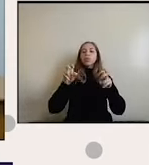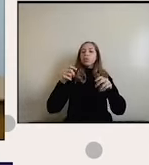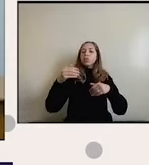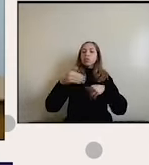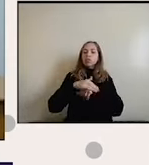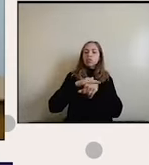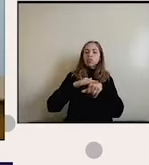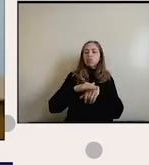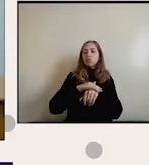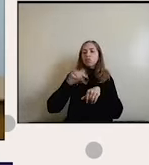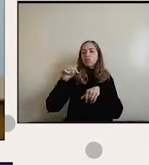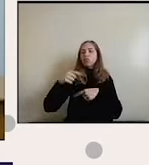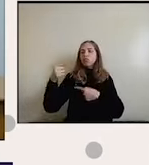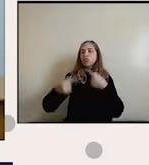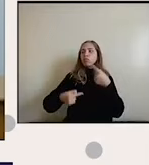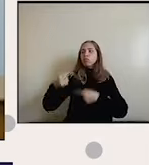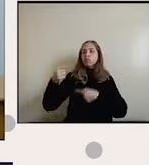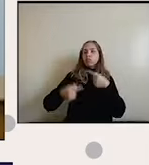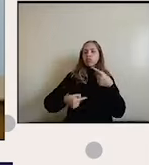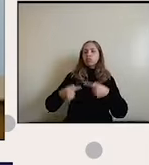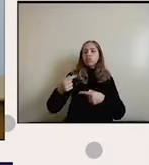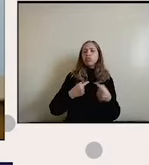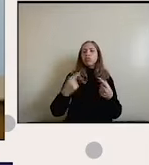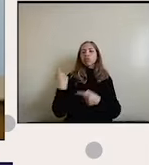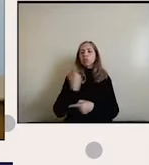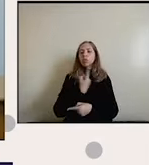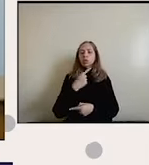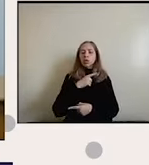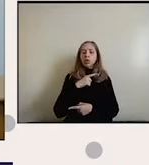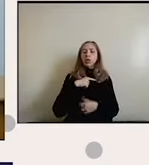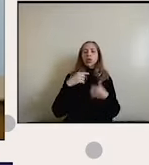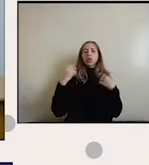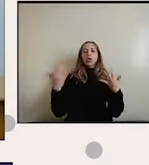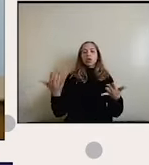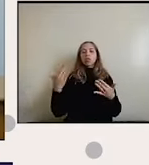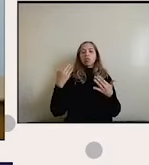nós teremos, então, a apresentação